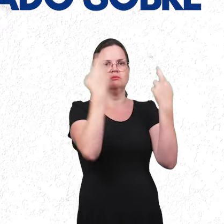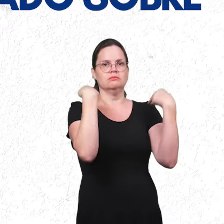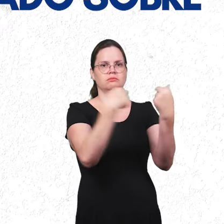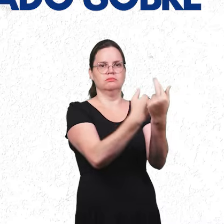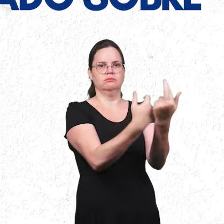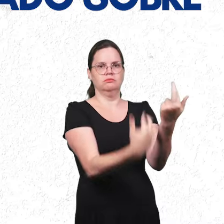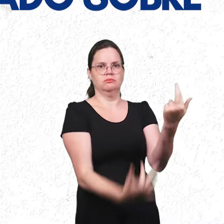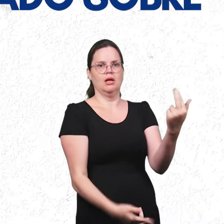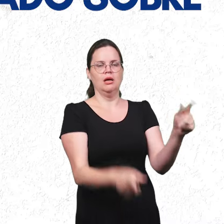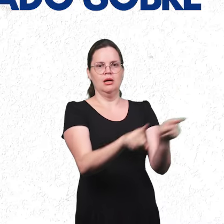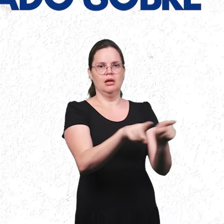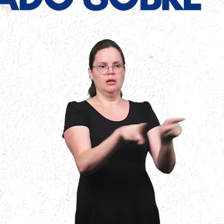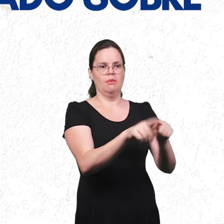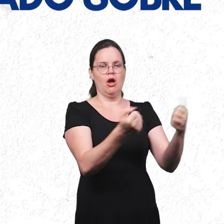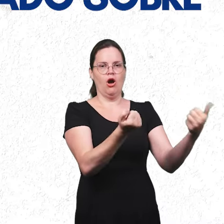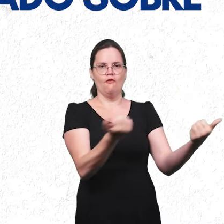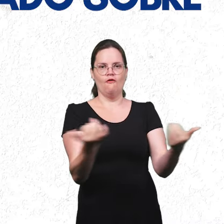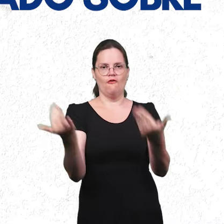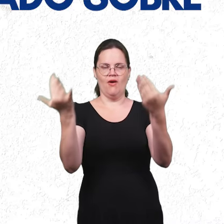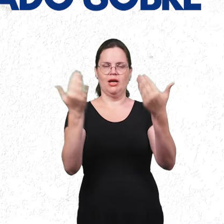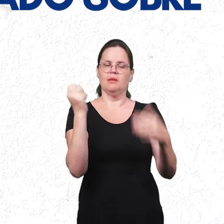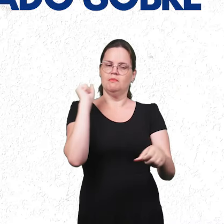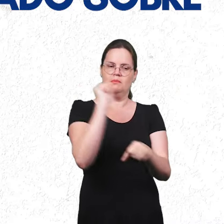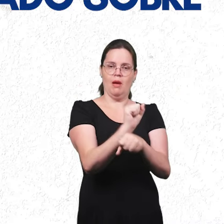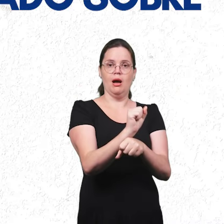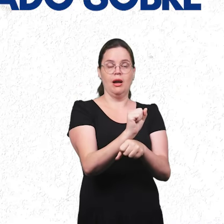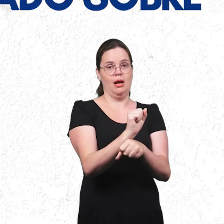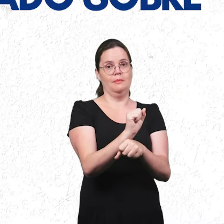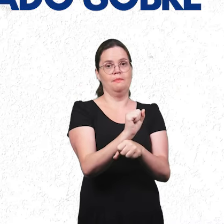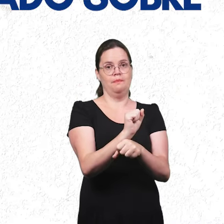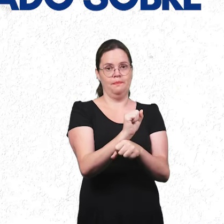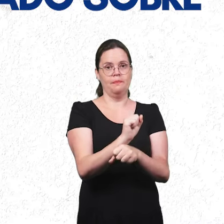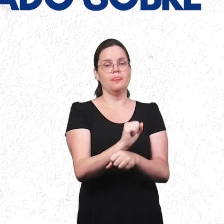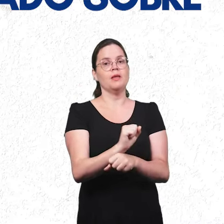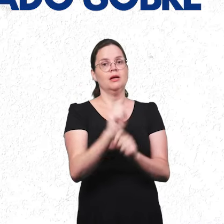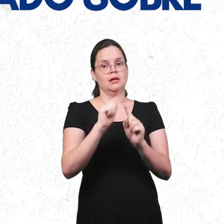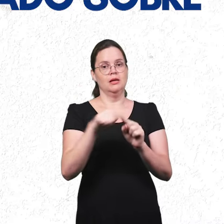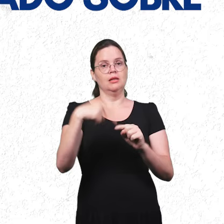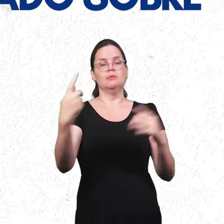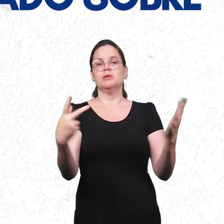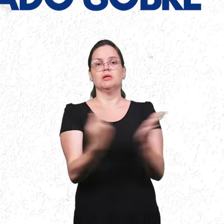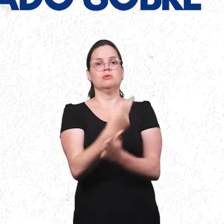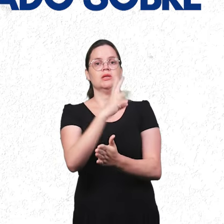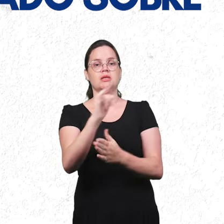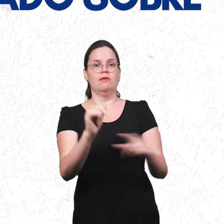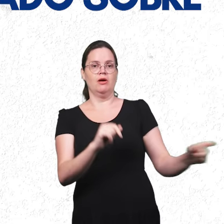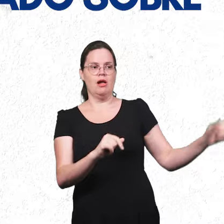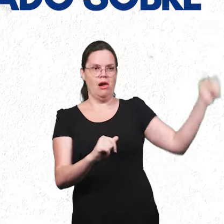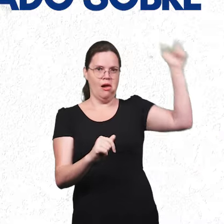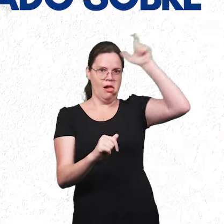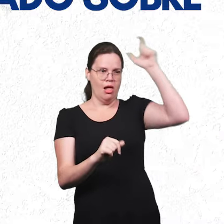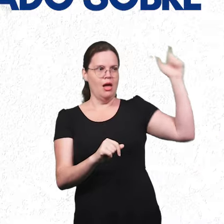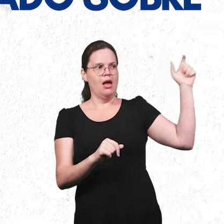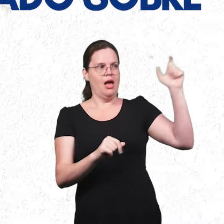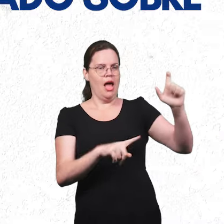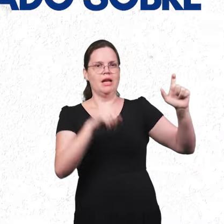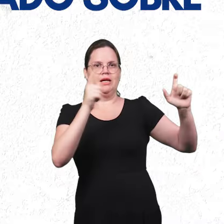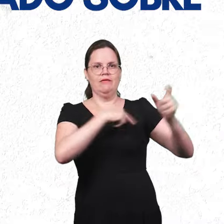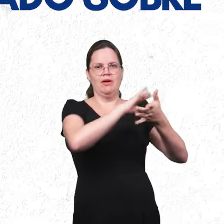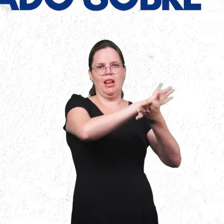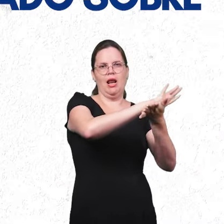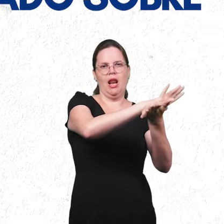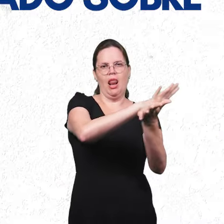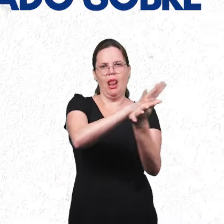manjares. E sobre a asa das abominações virá o assolador. E isso até